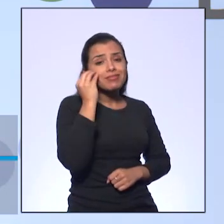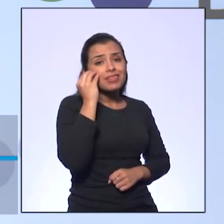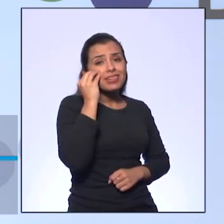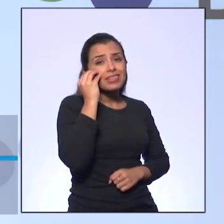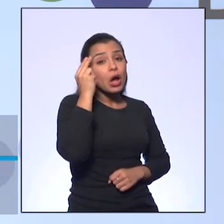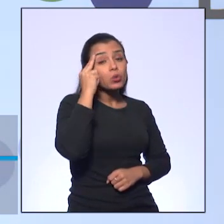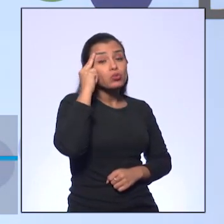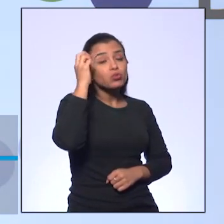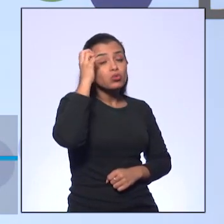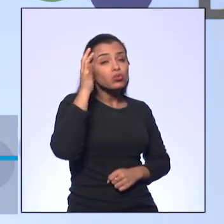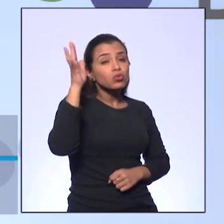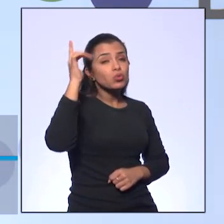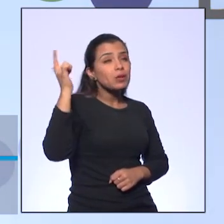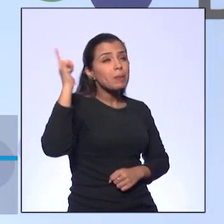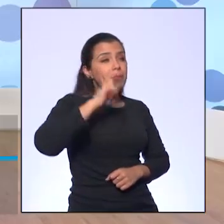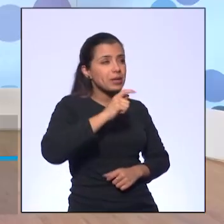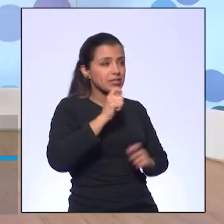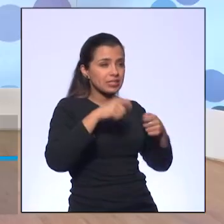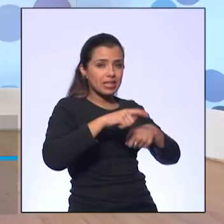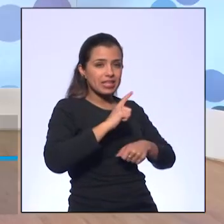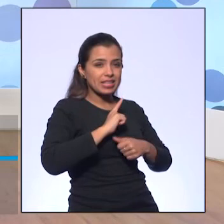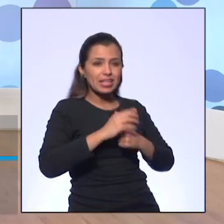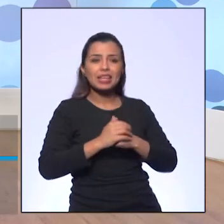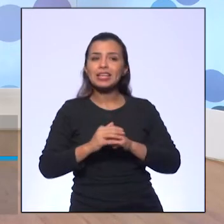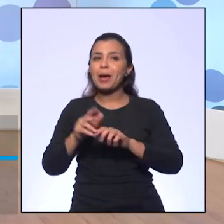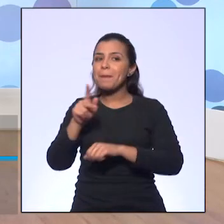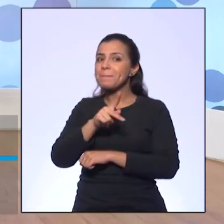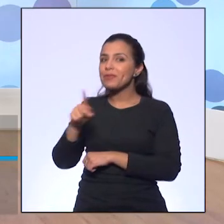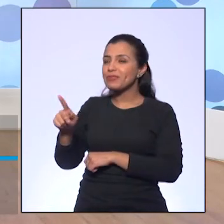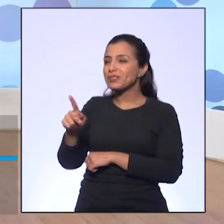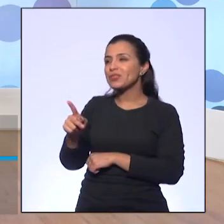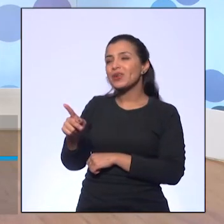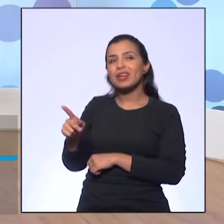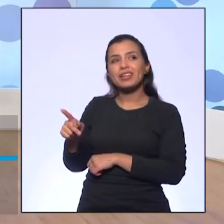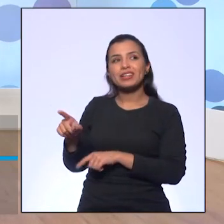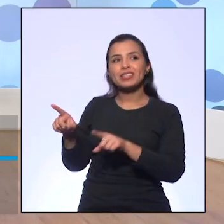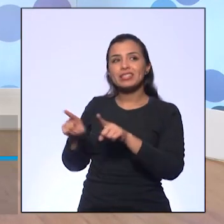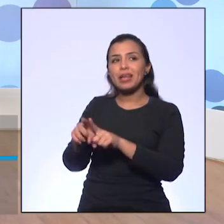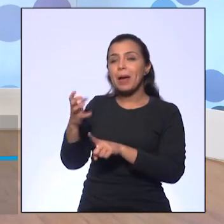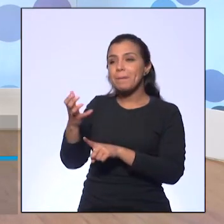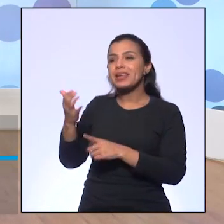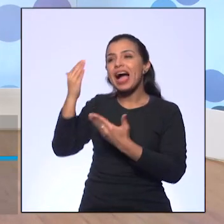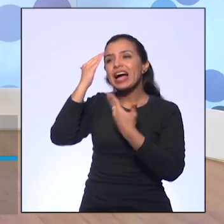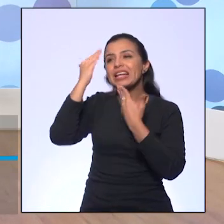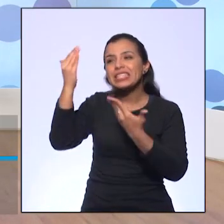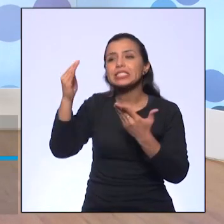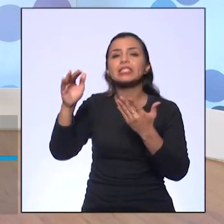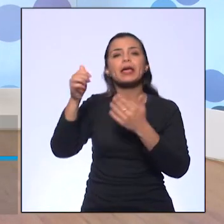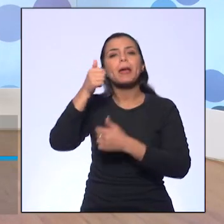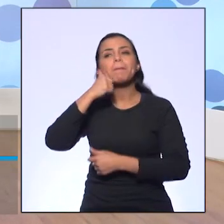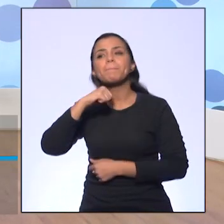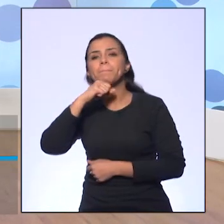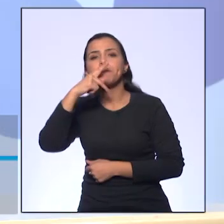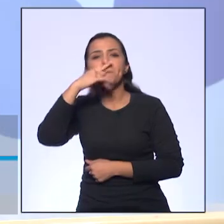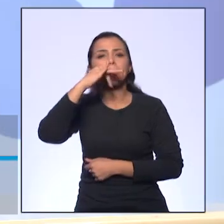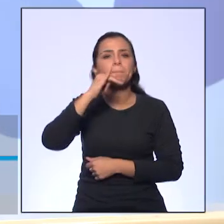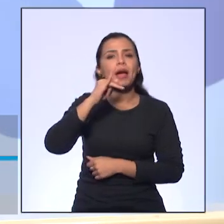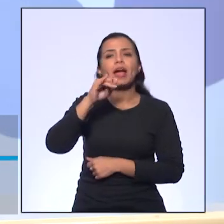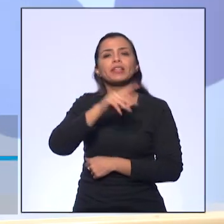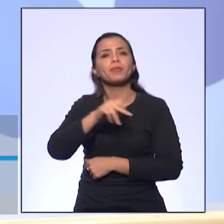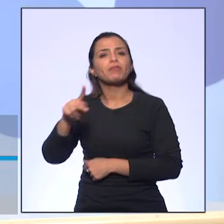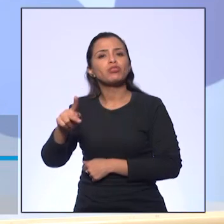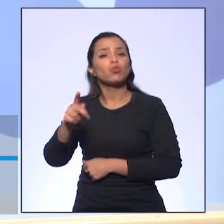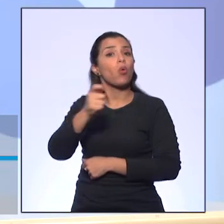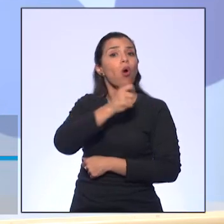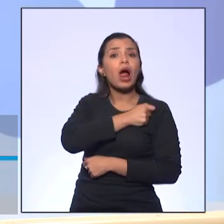seus sonhos. E para isto, Mauro, gostaria também de agradecer aí aos pais, professores, alunos